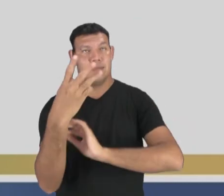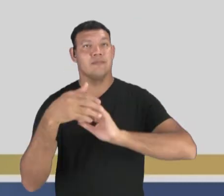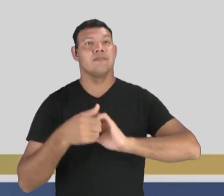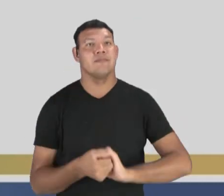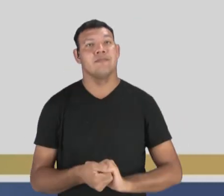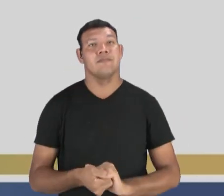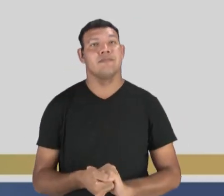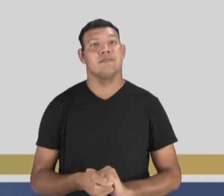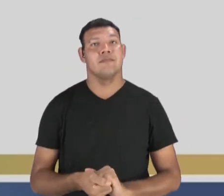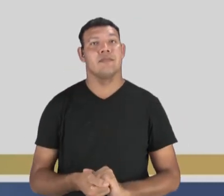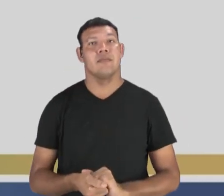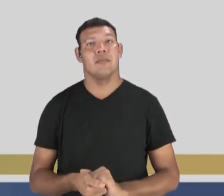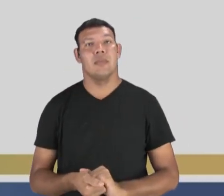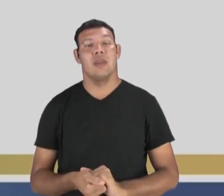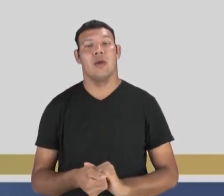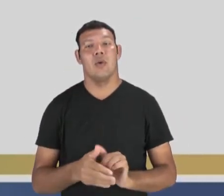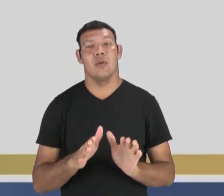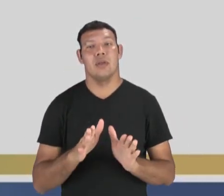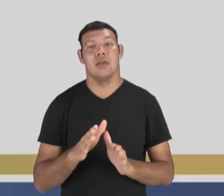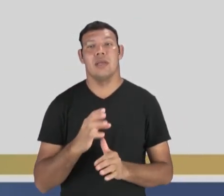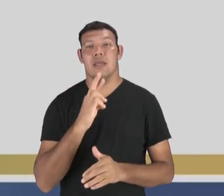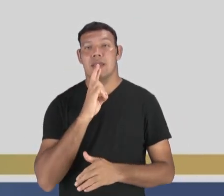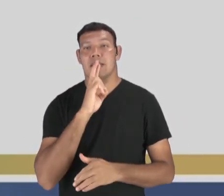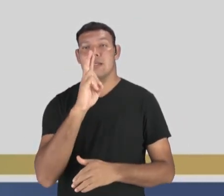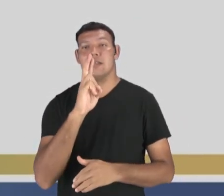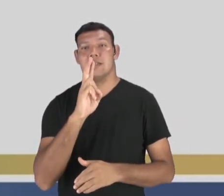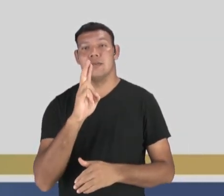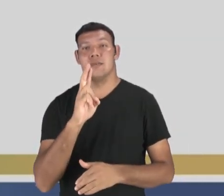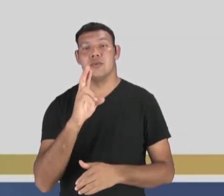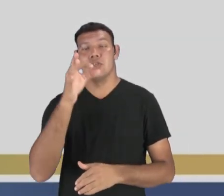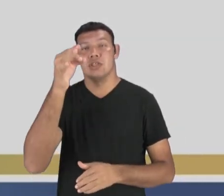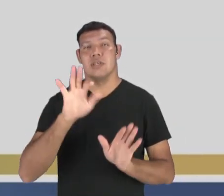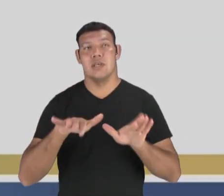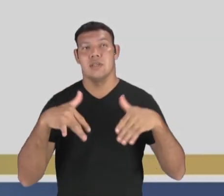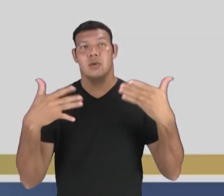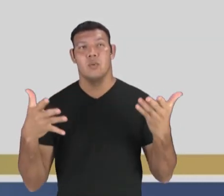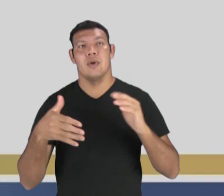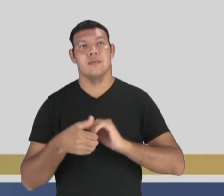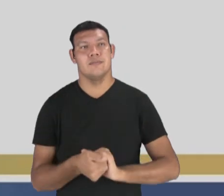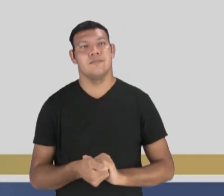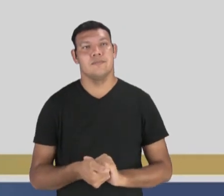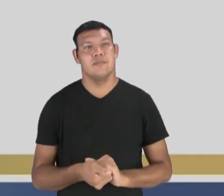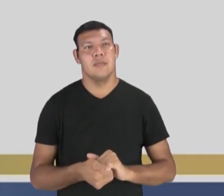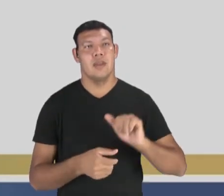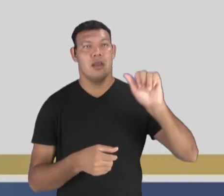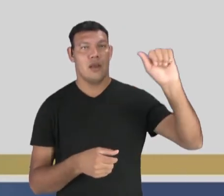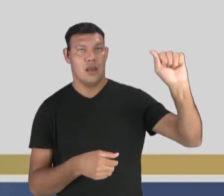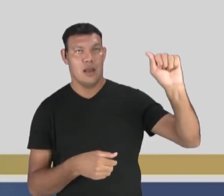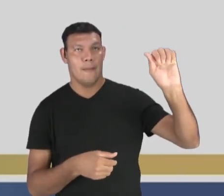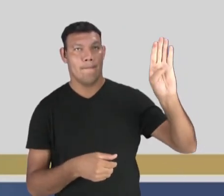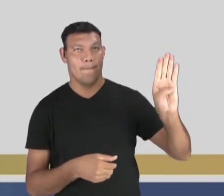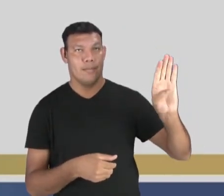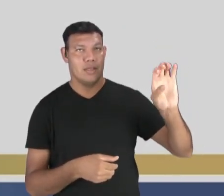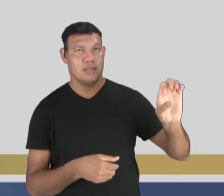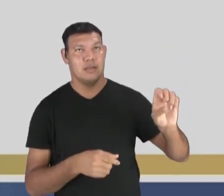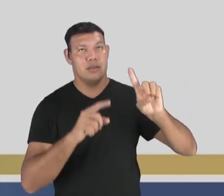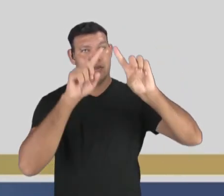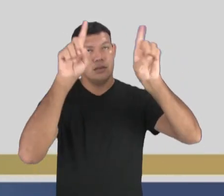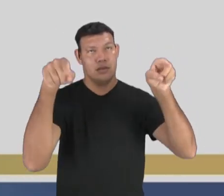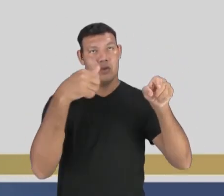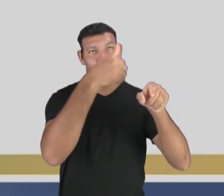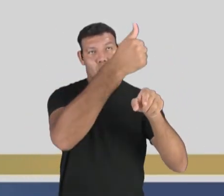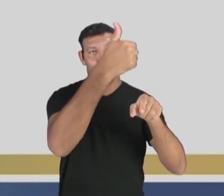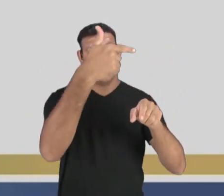termos ordenados abaixo são solução para esse sistema. E aí nós temos aí 3 alternativas, 1, 2 e